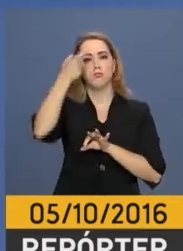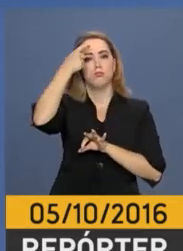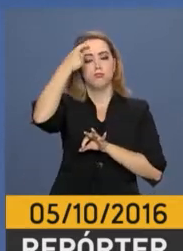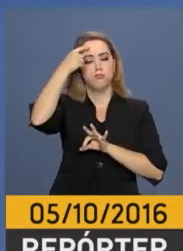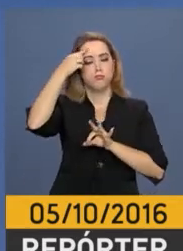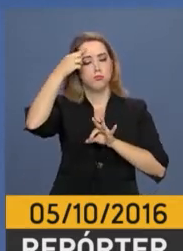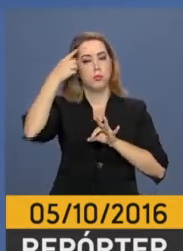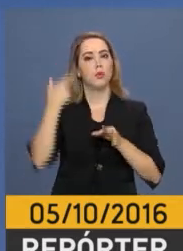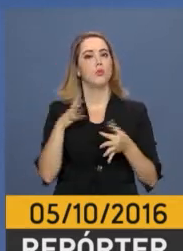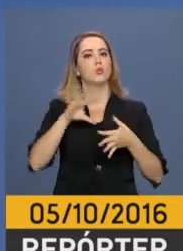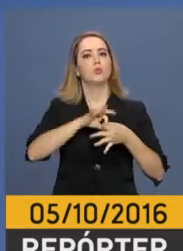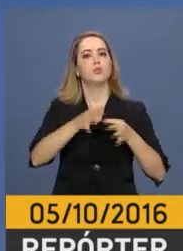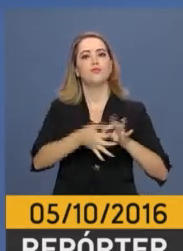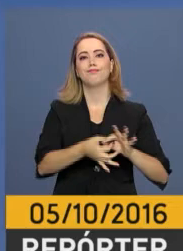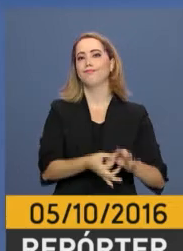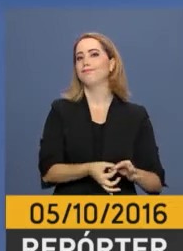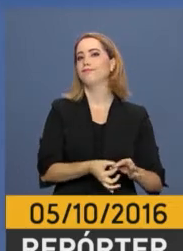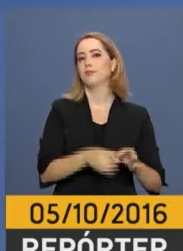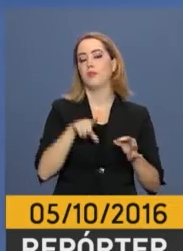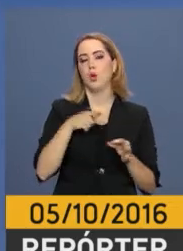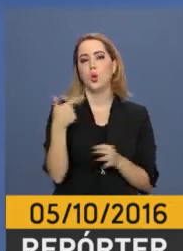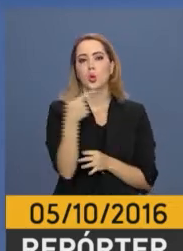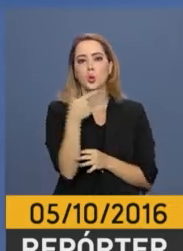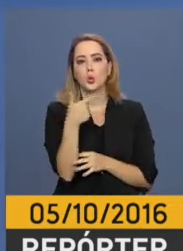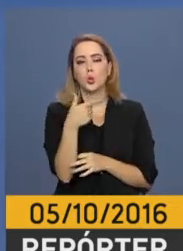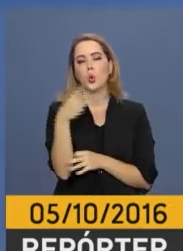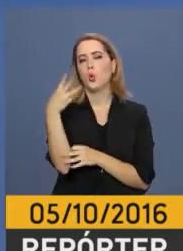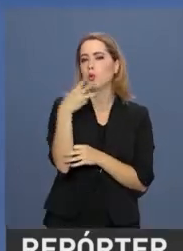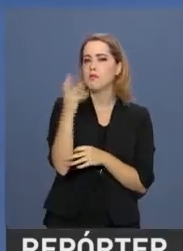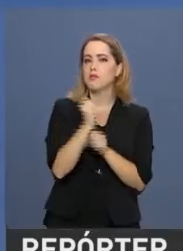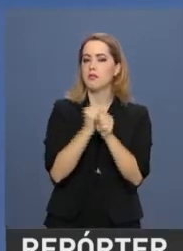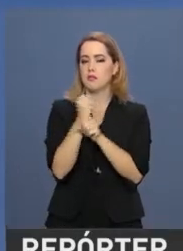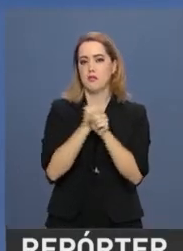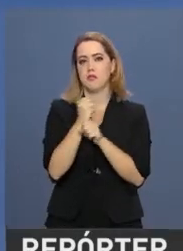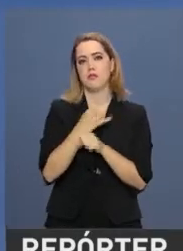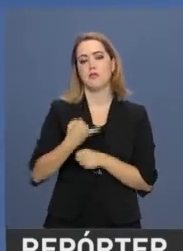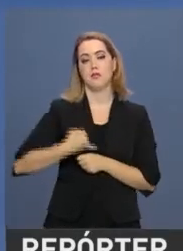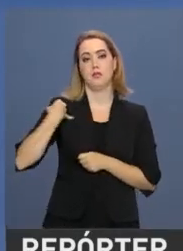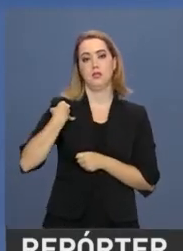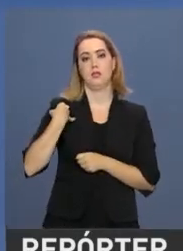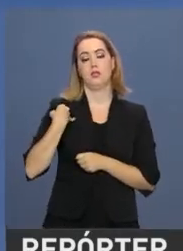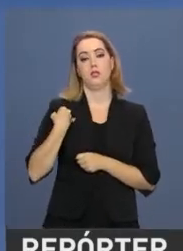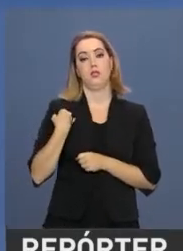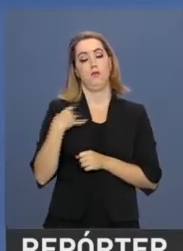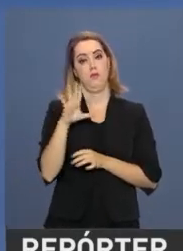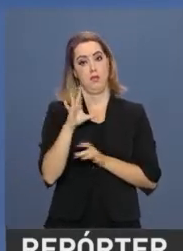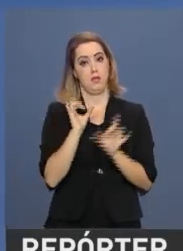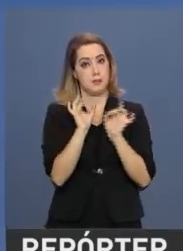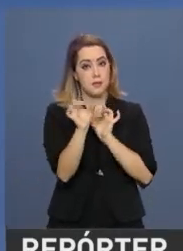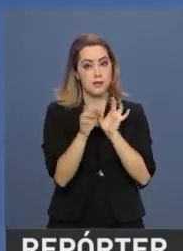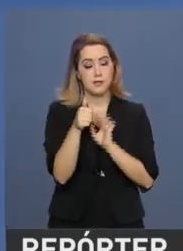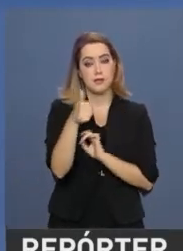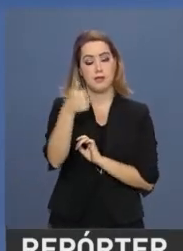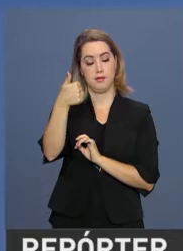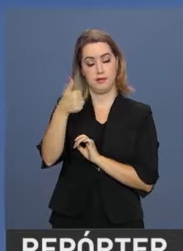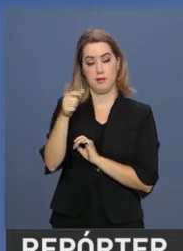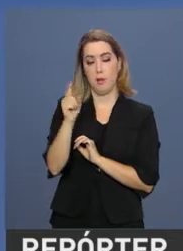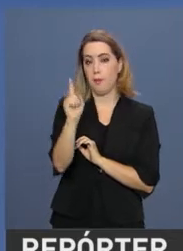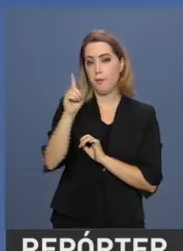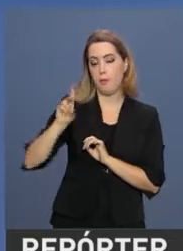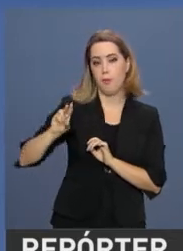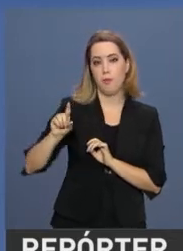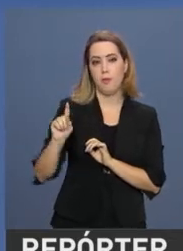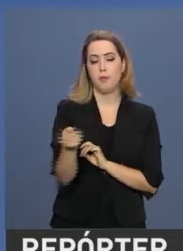nos primeiros dois ou três anos de vida em particular os primeiros mil dias insuficiência de